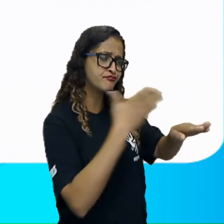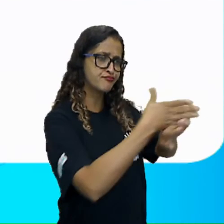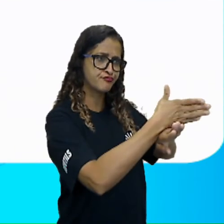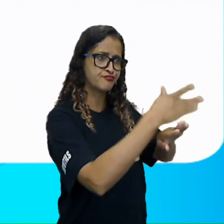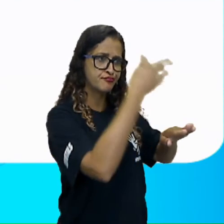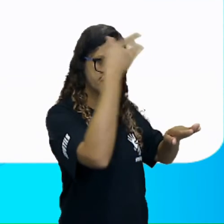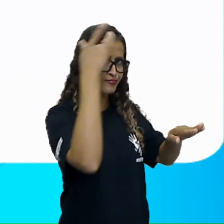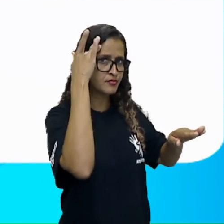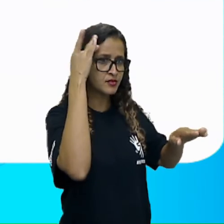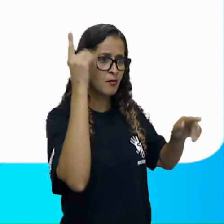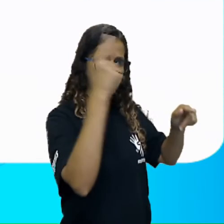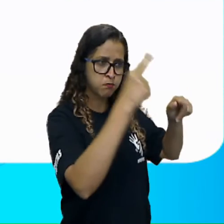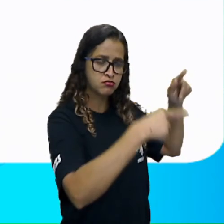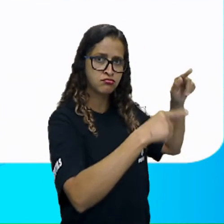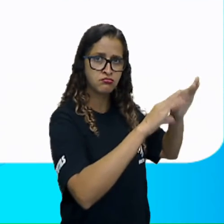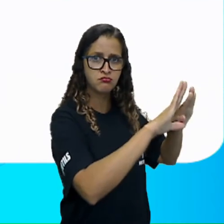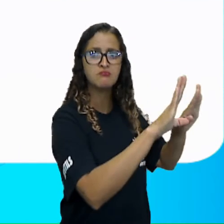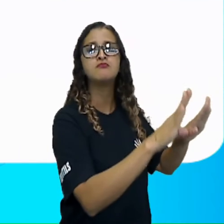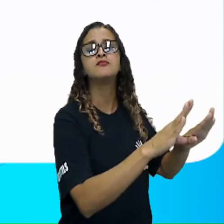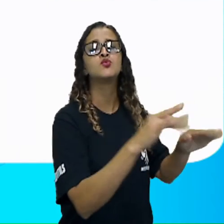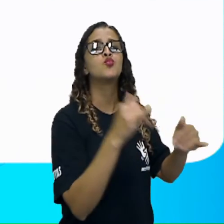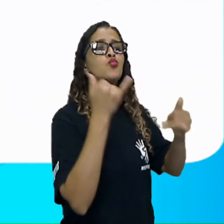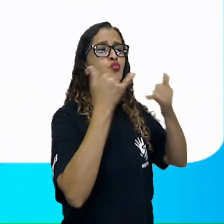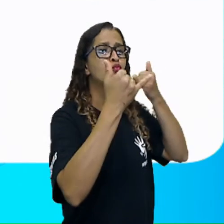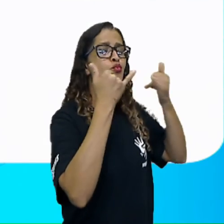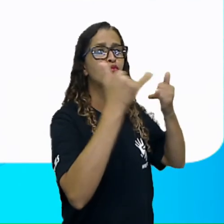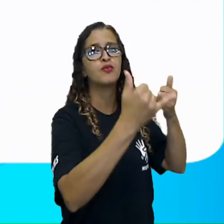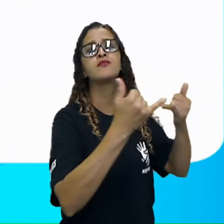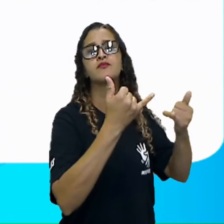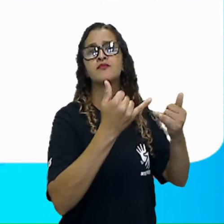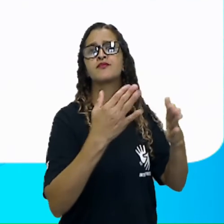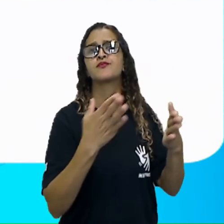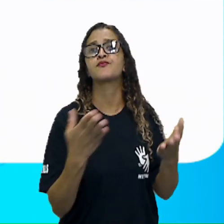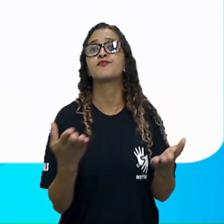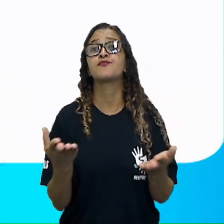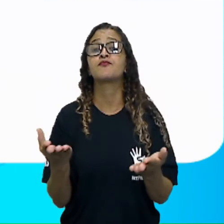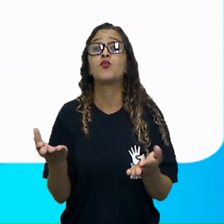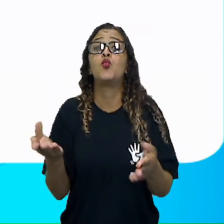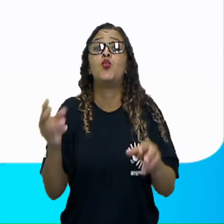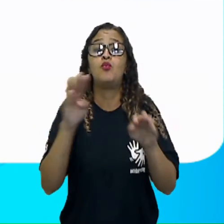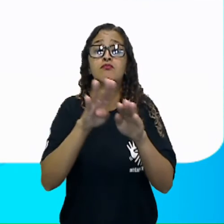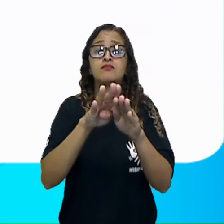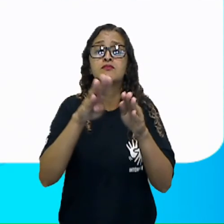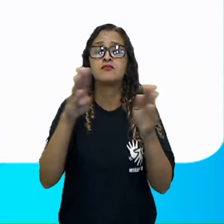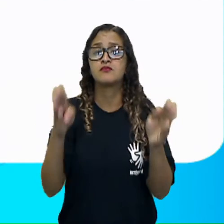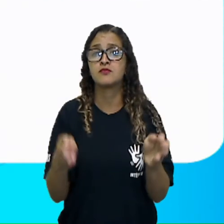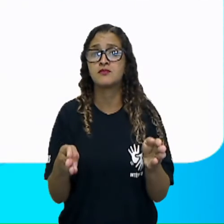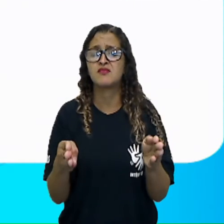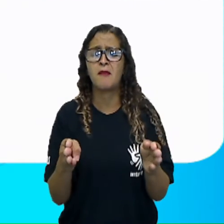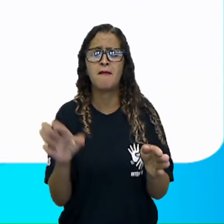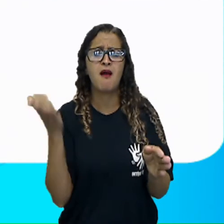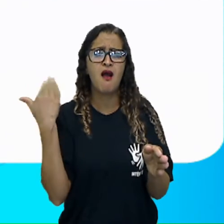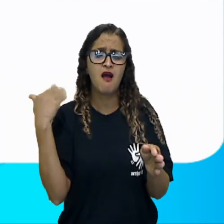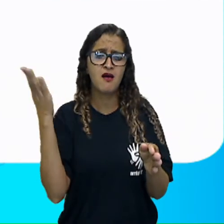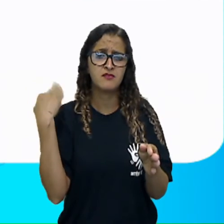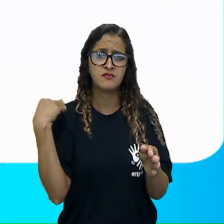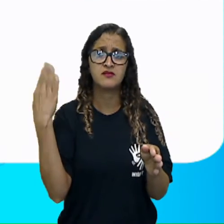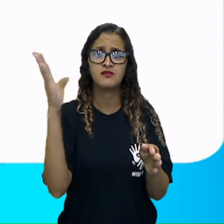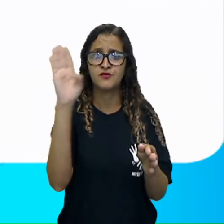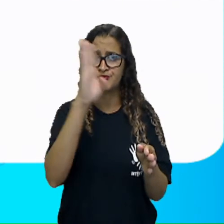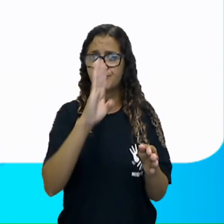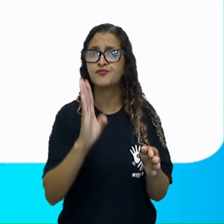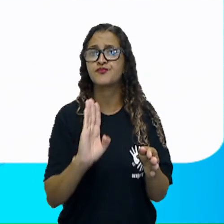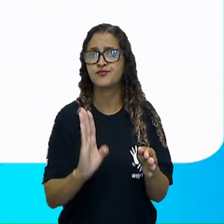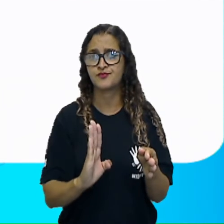nós tivemos essa informação? Marta Medina, Museu mais antigo do Brasil pega fogo, né,